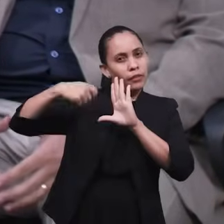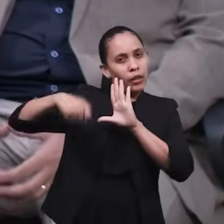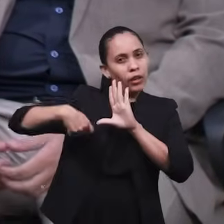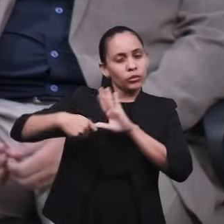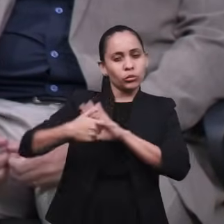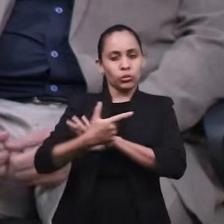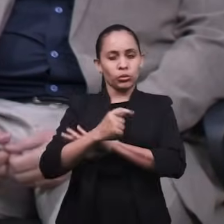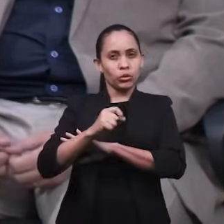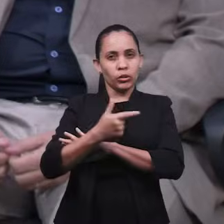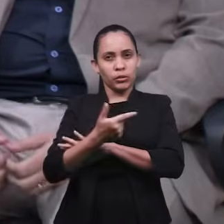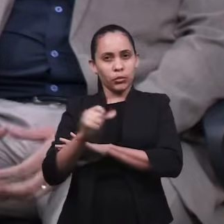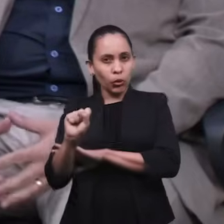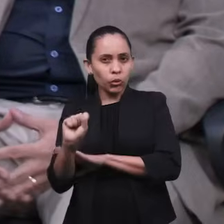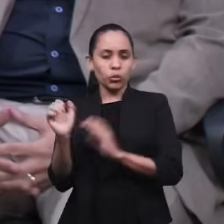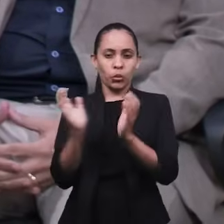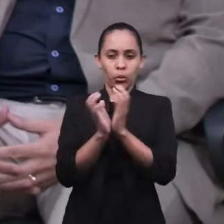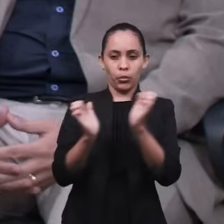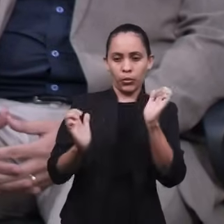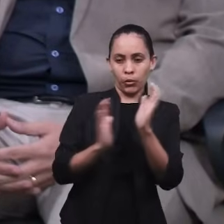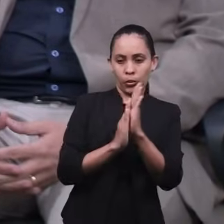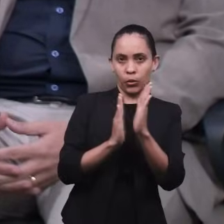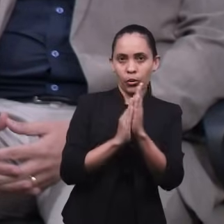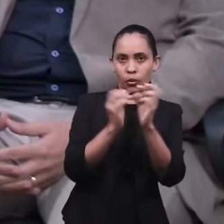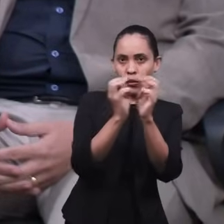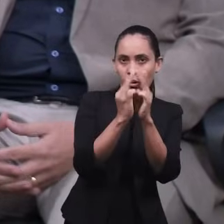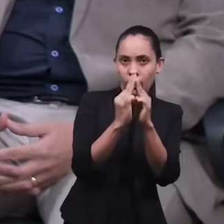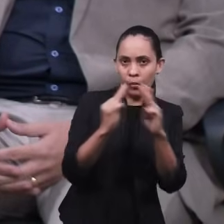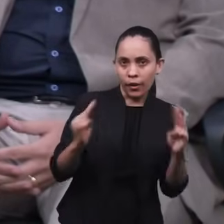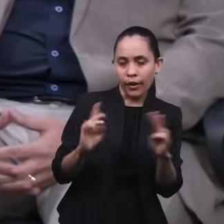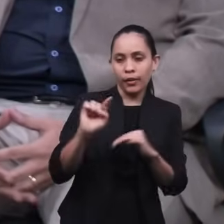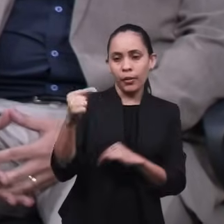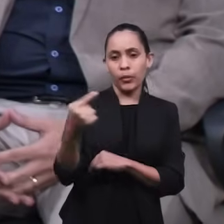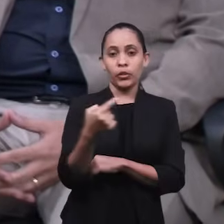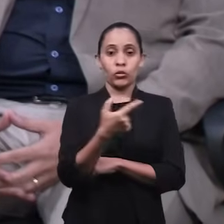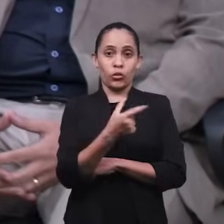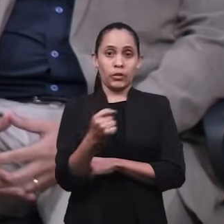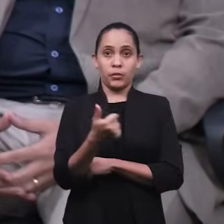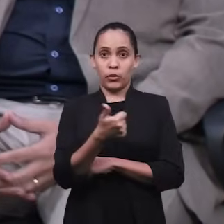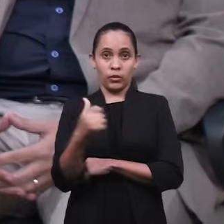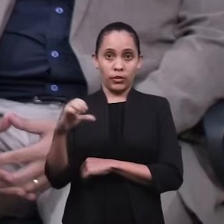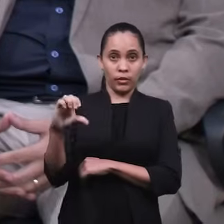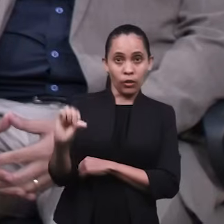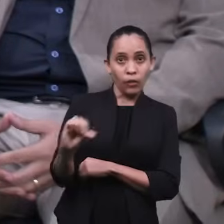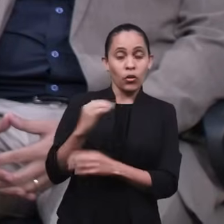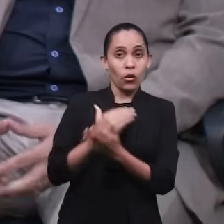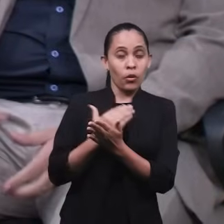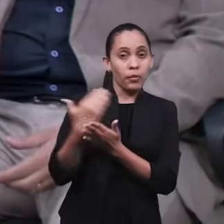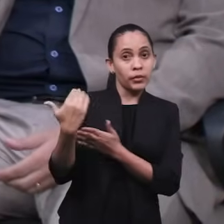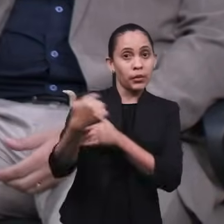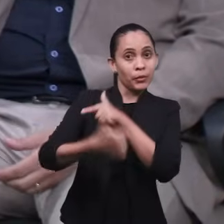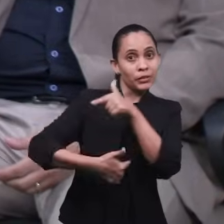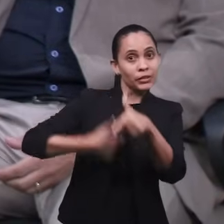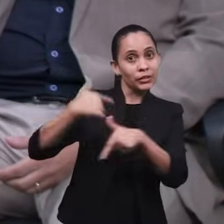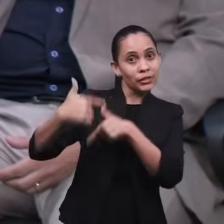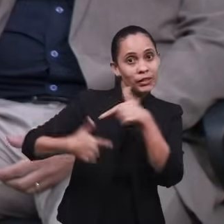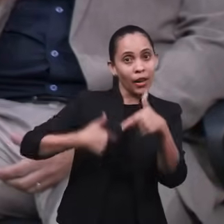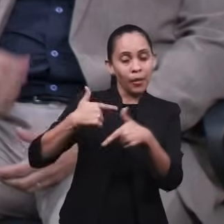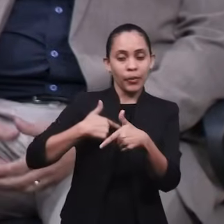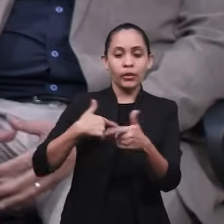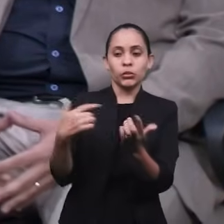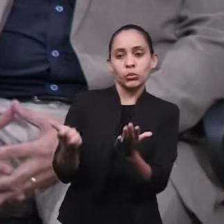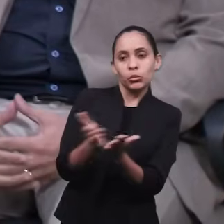feito um trabalho com o grupo do Manaim. Depois, no final de 2019, começamos já um trabalho de gravação